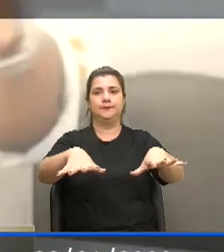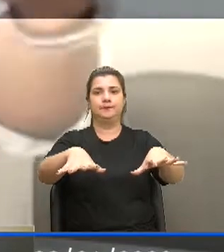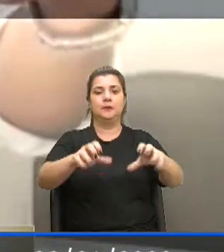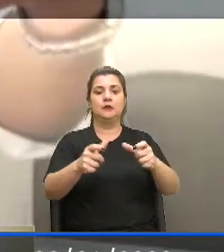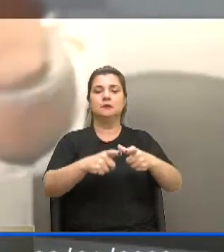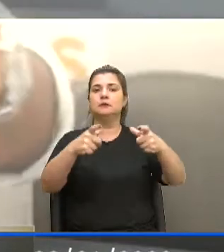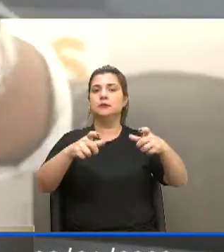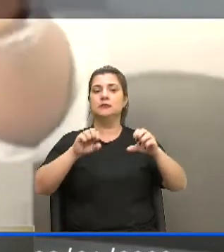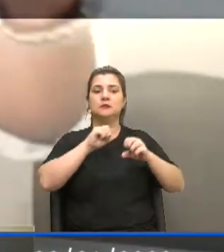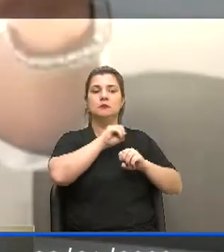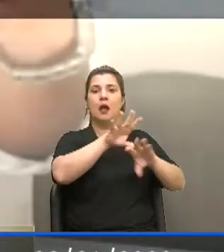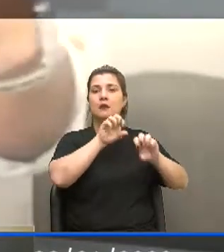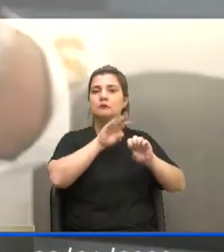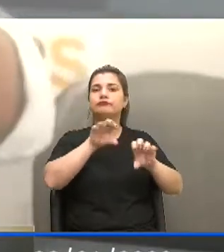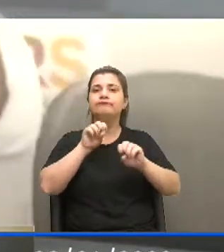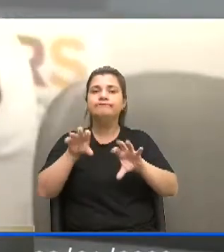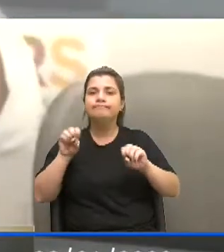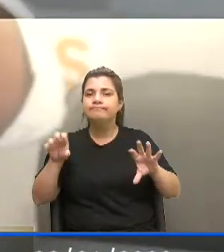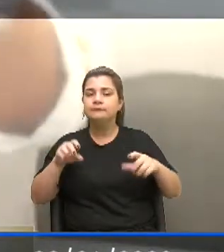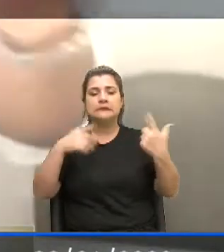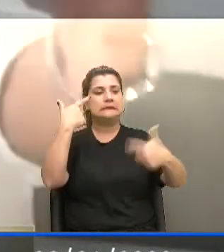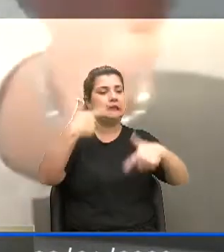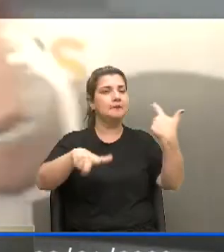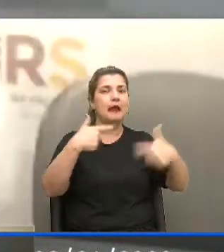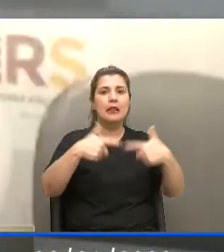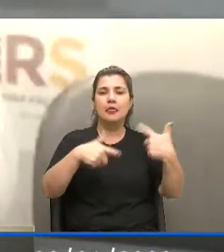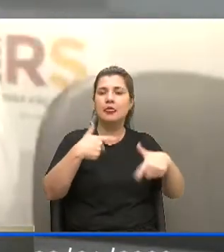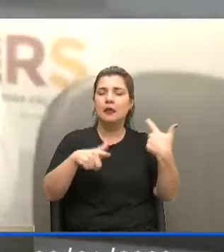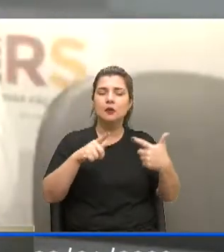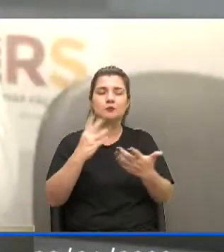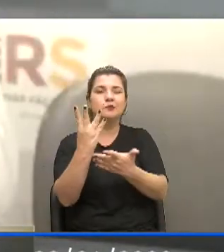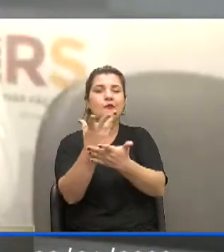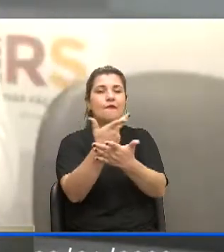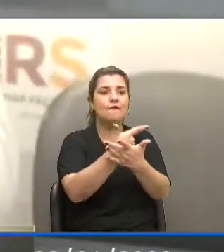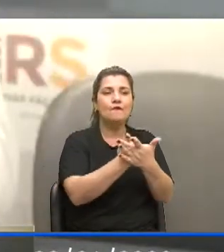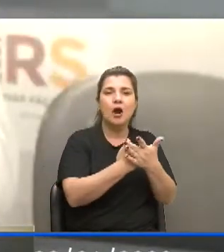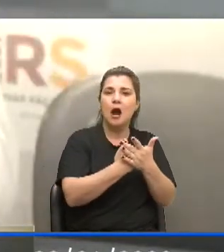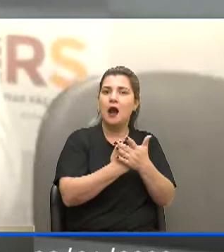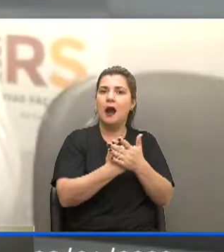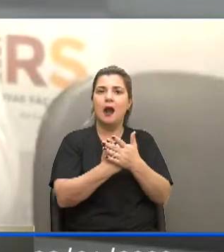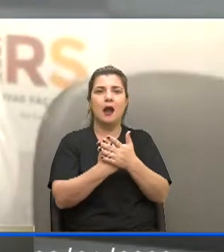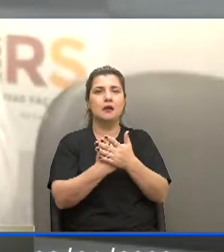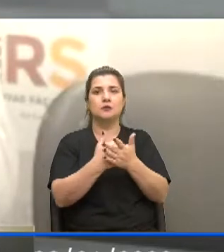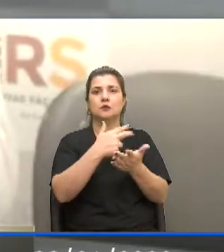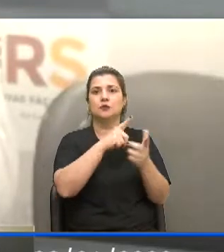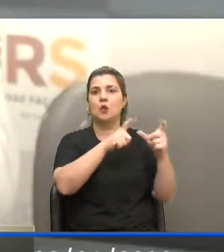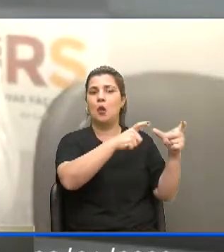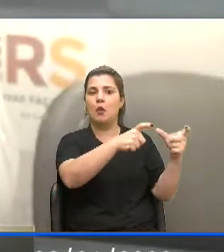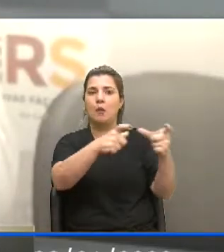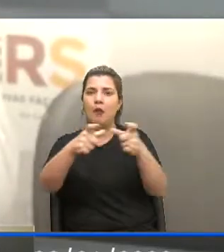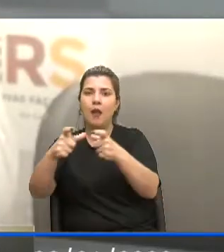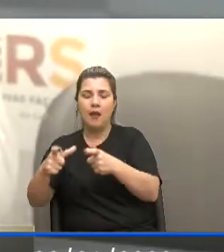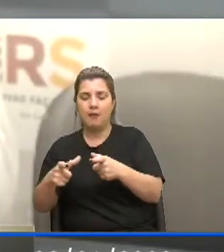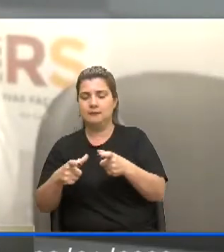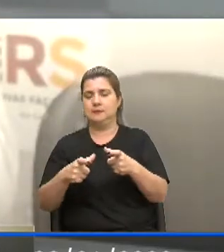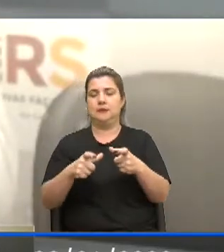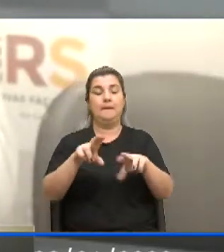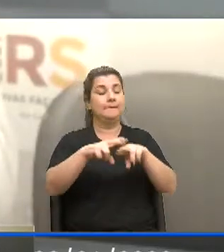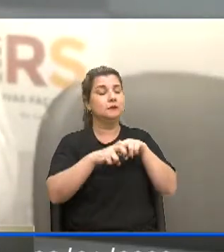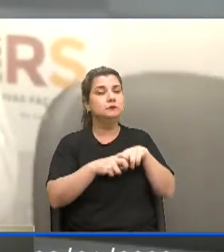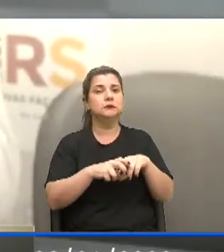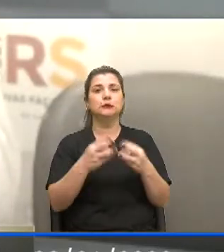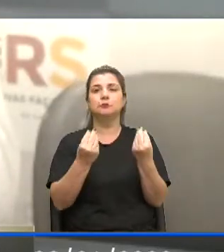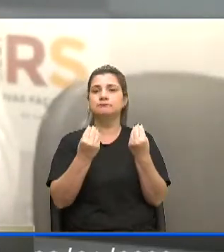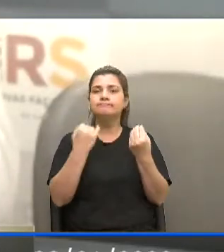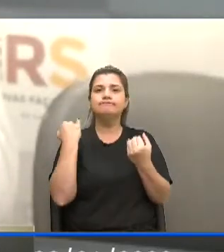espalham trabalhadores e casos por diversos municípios e regiões. Então, isso é muito importante quando a